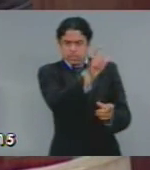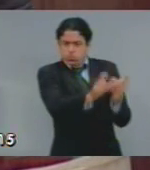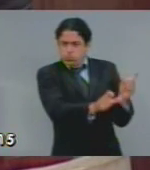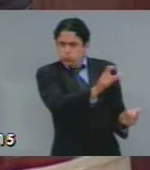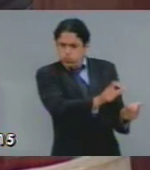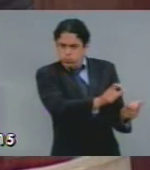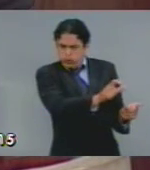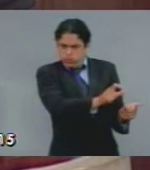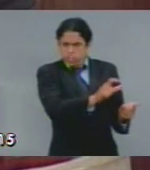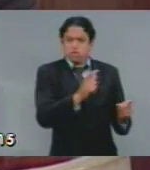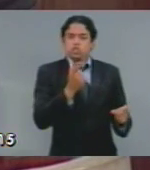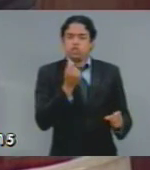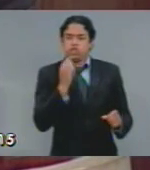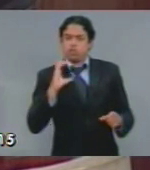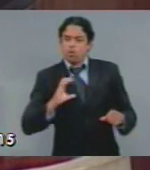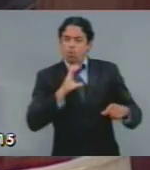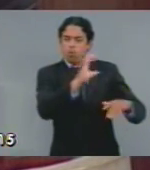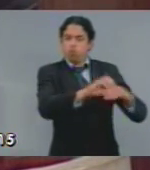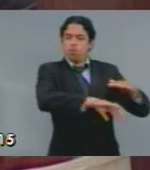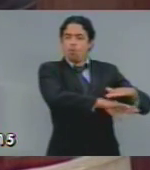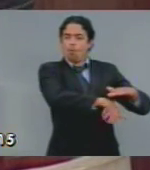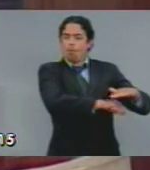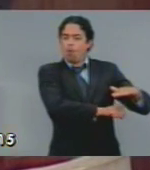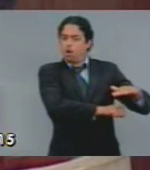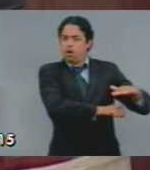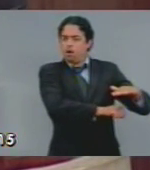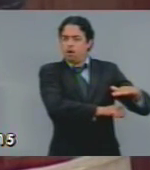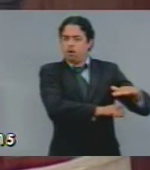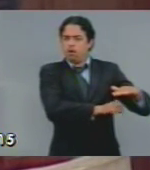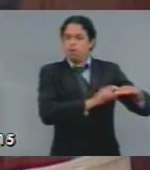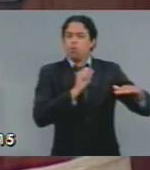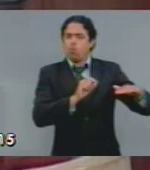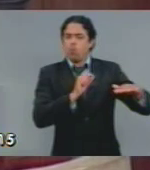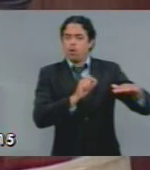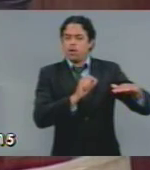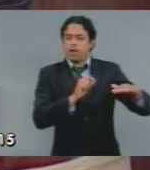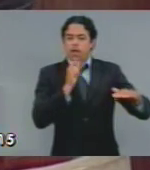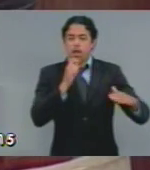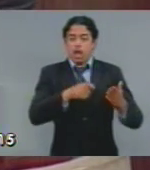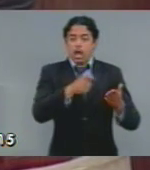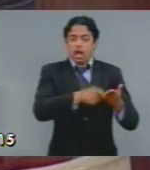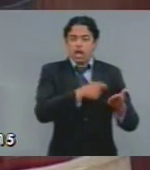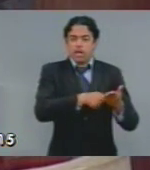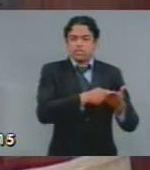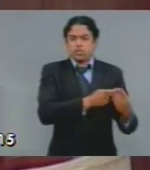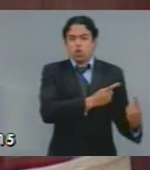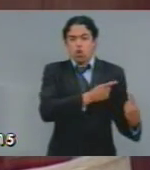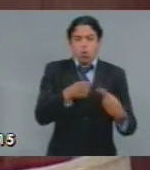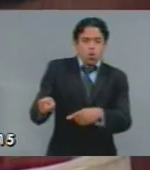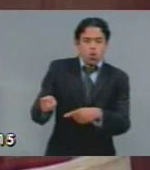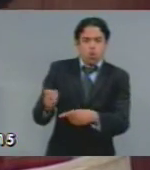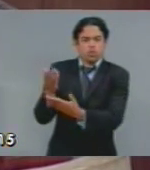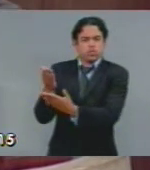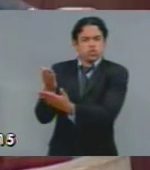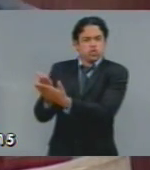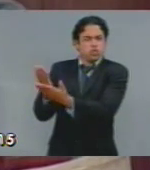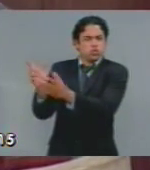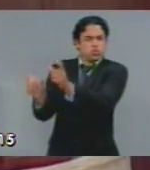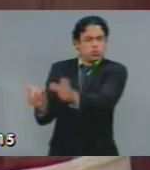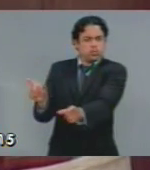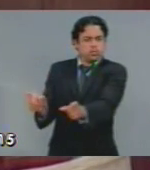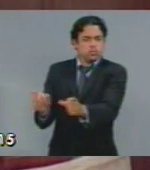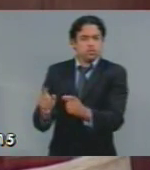acusado de desvio de recursos na Universidade Federal do Ceará, assina manifestação contrária a estudantes. A porta